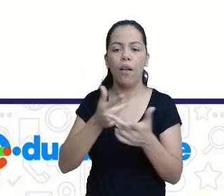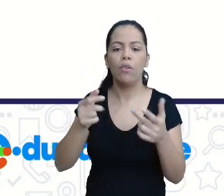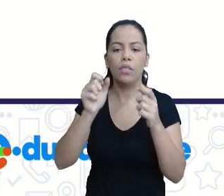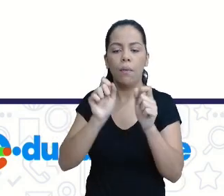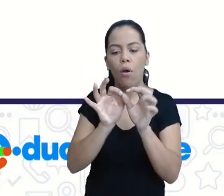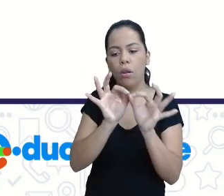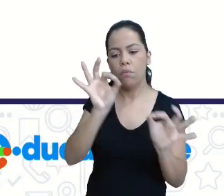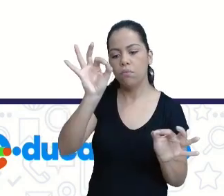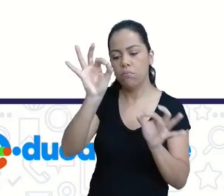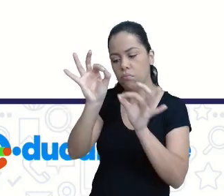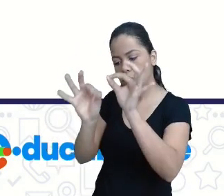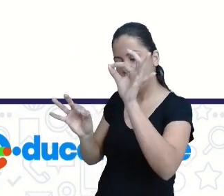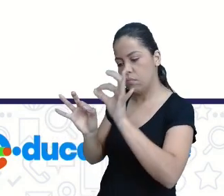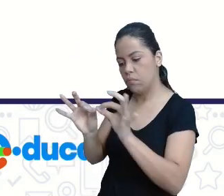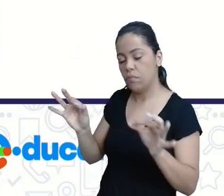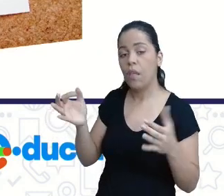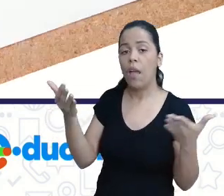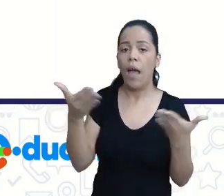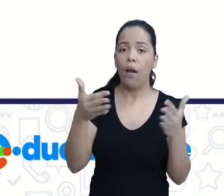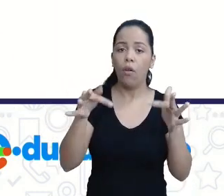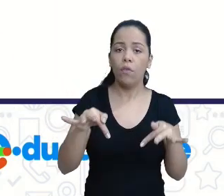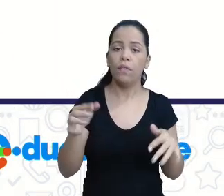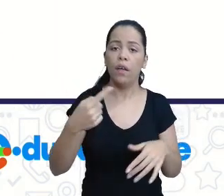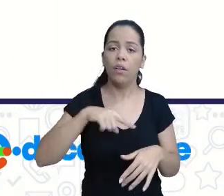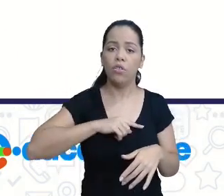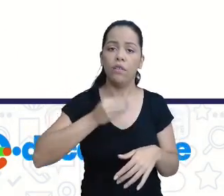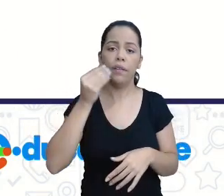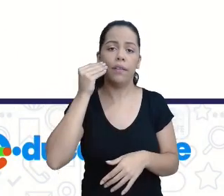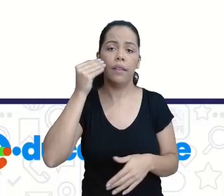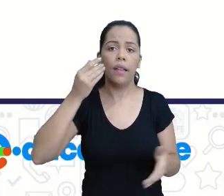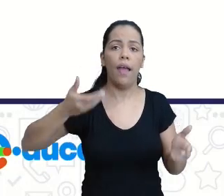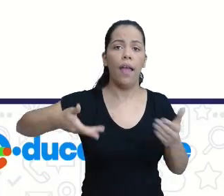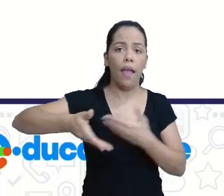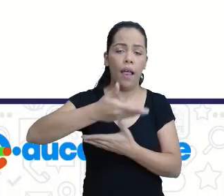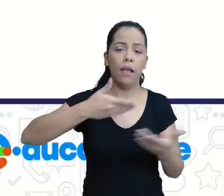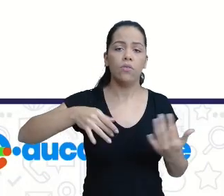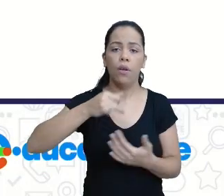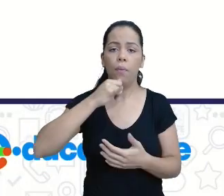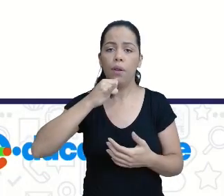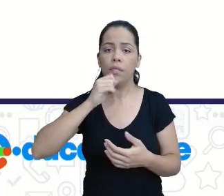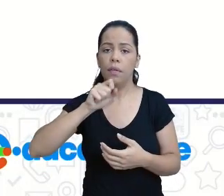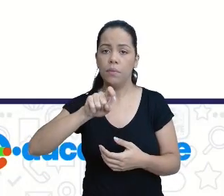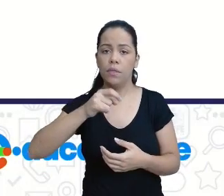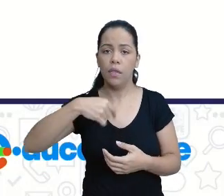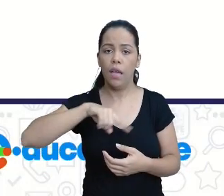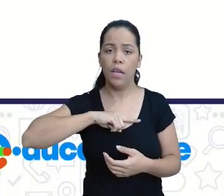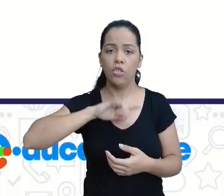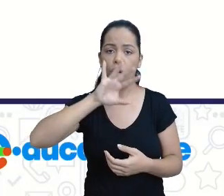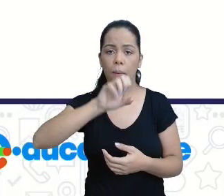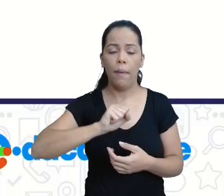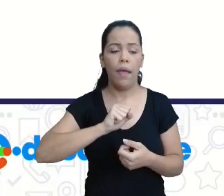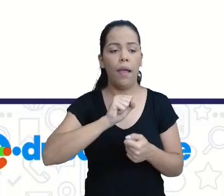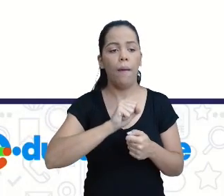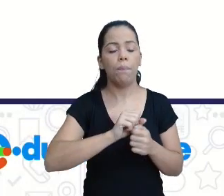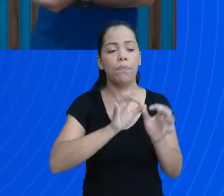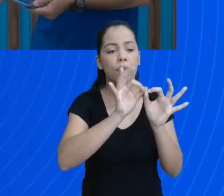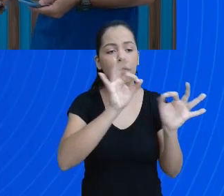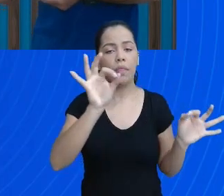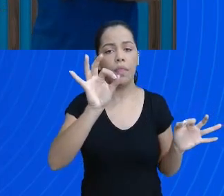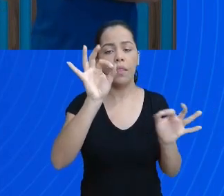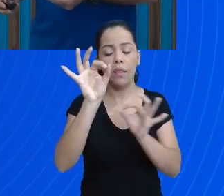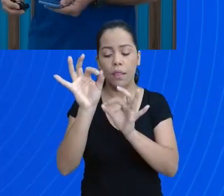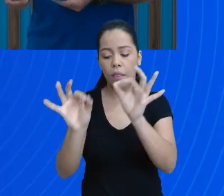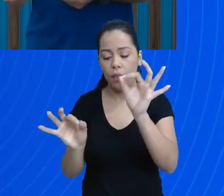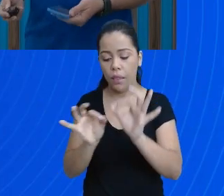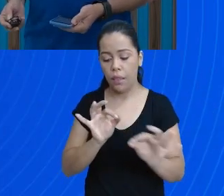esse final agora tentando relacionar, tá certo? Se a gente pegasse, por exemplo, a relação entre lados, alturas e projeções de